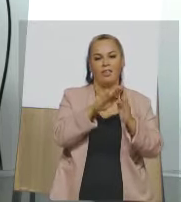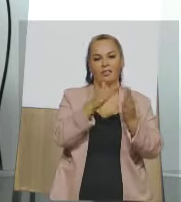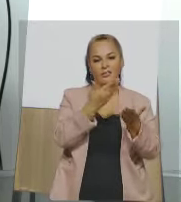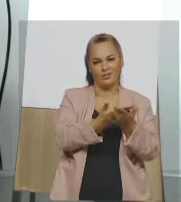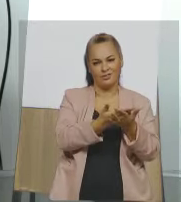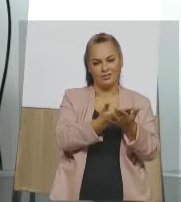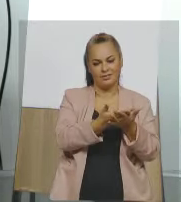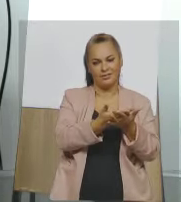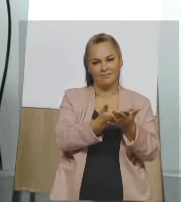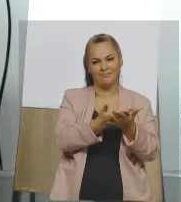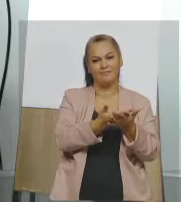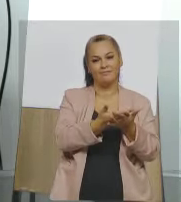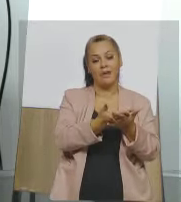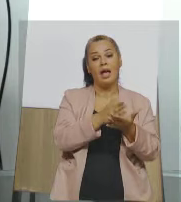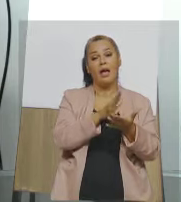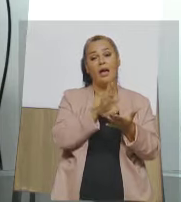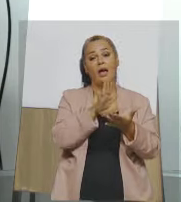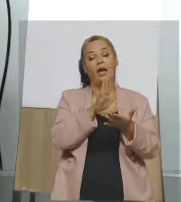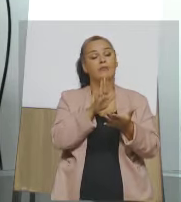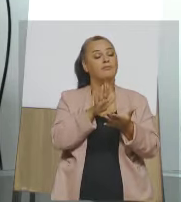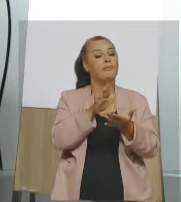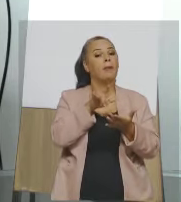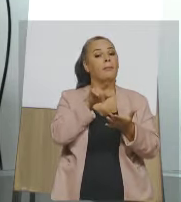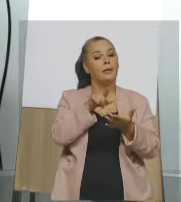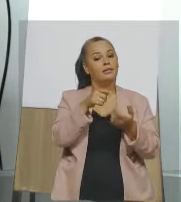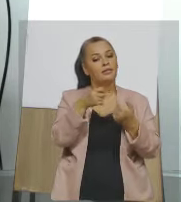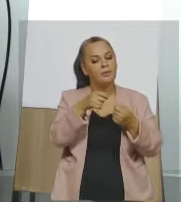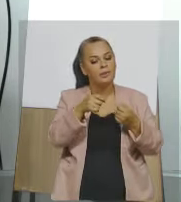você vai desenvolver na escola. Então, gente,